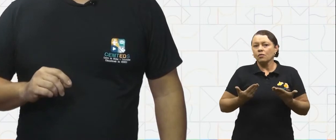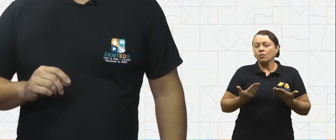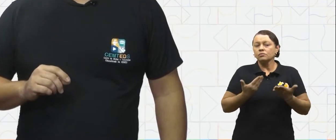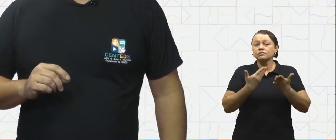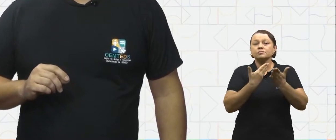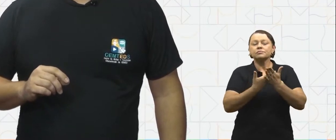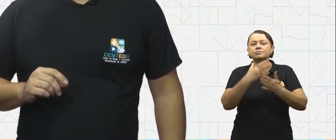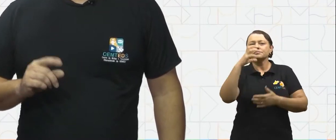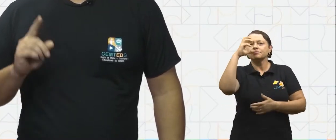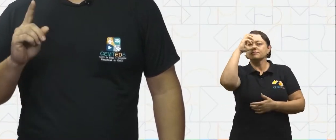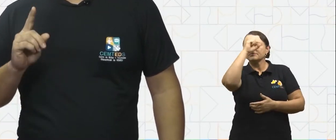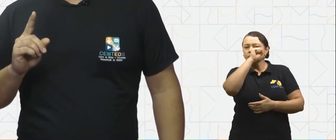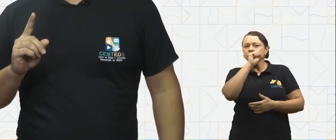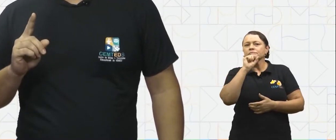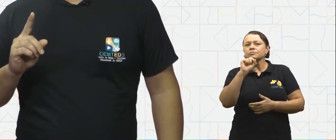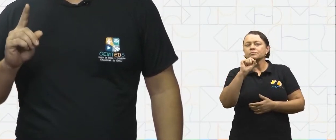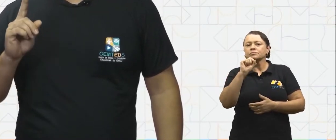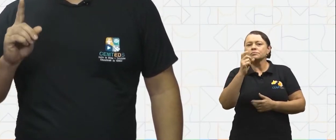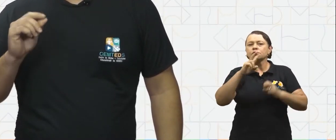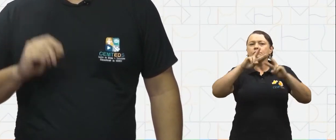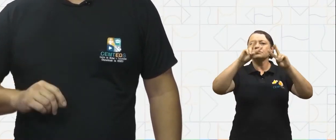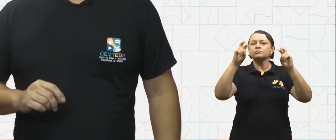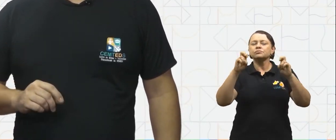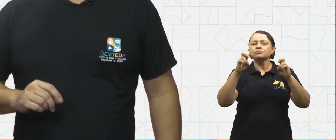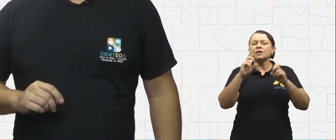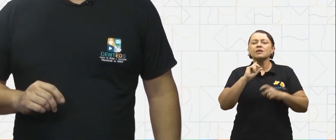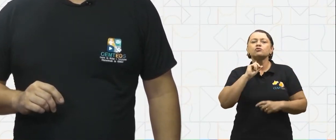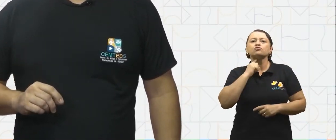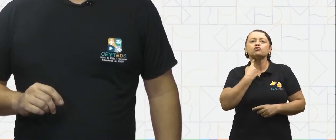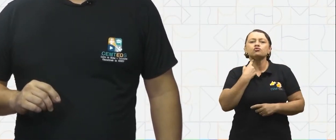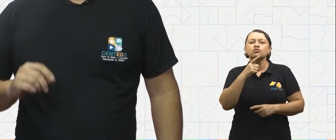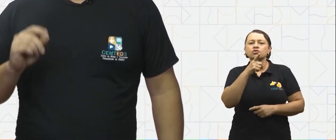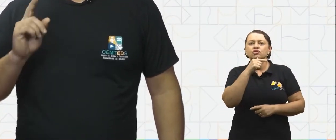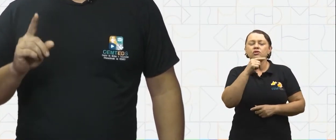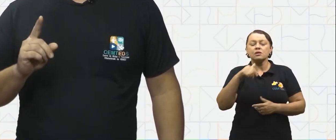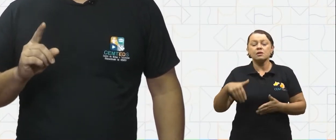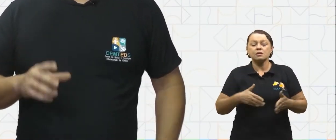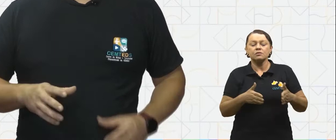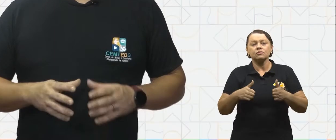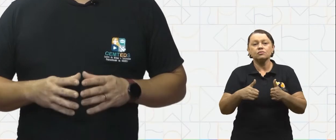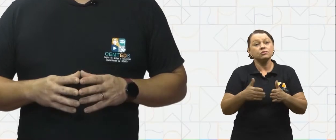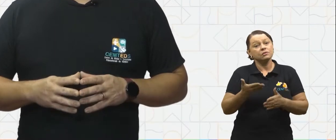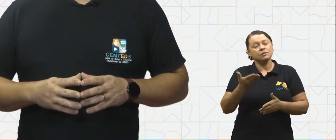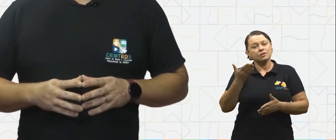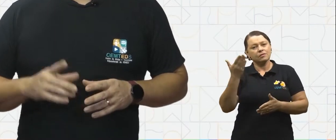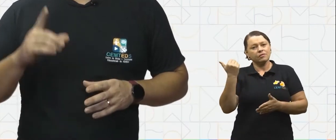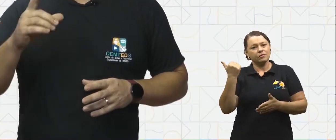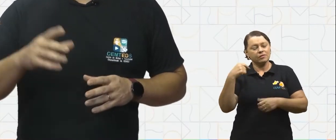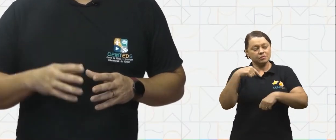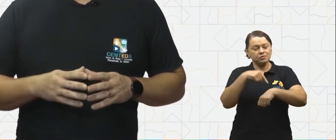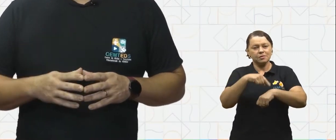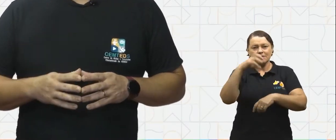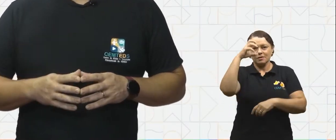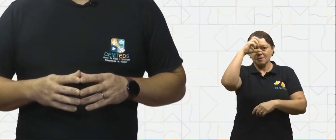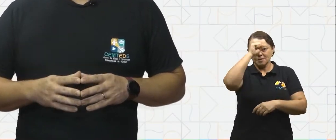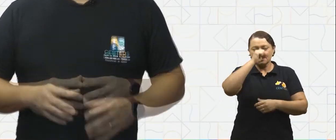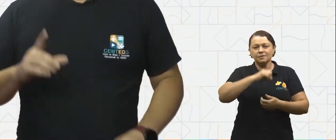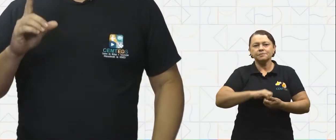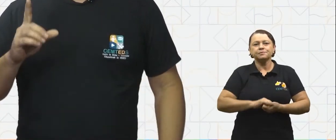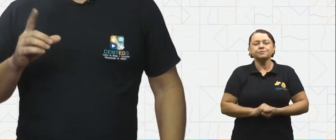Hoje iremos aprender mais sobre a poluição nos rios. Então vamos lá para a nossa hora de